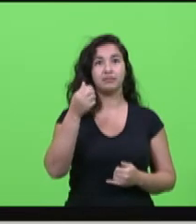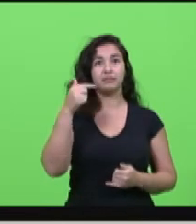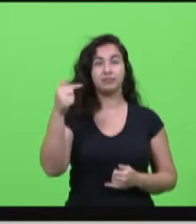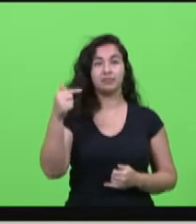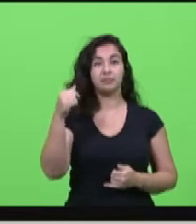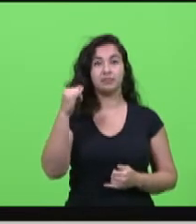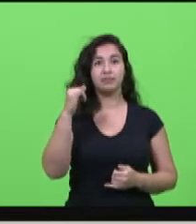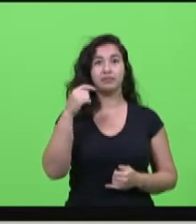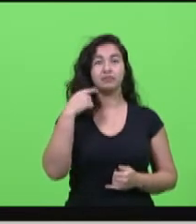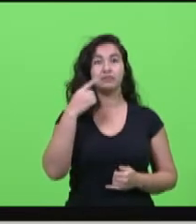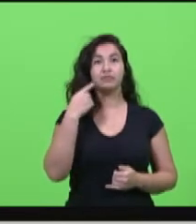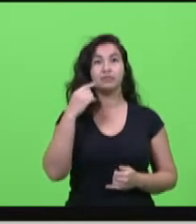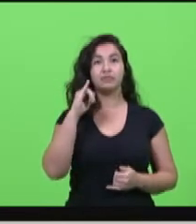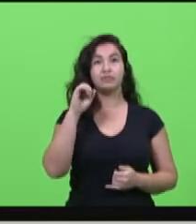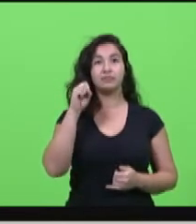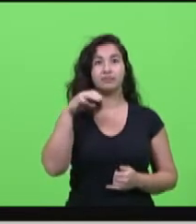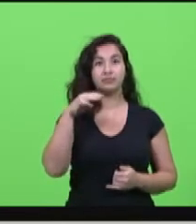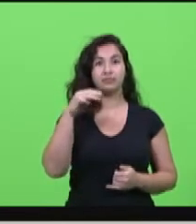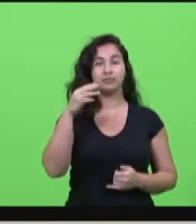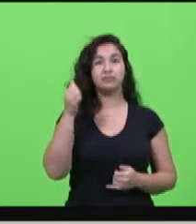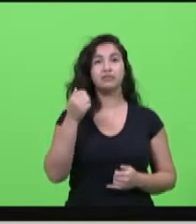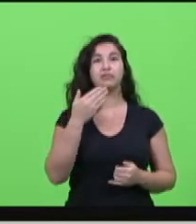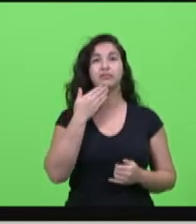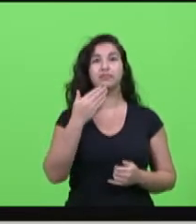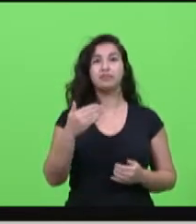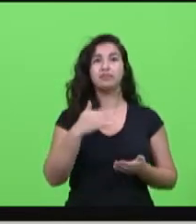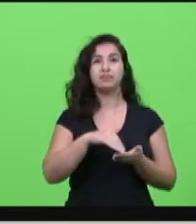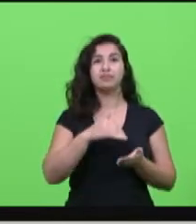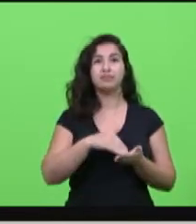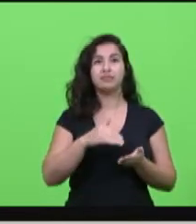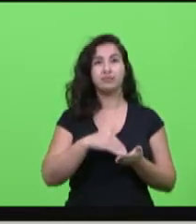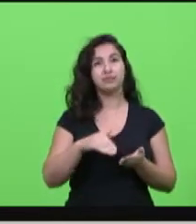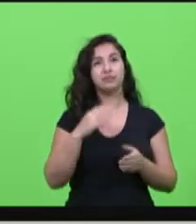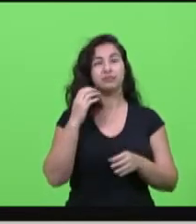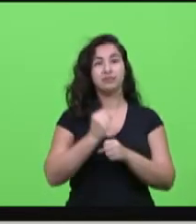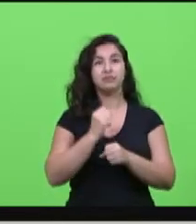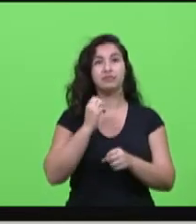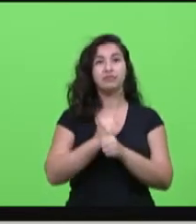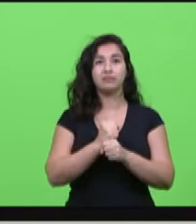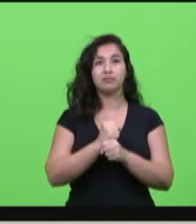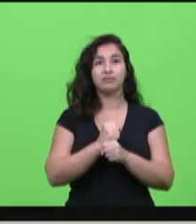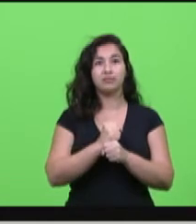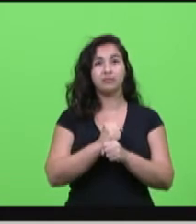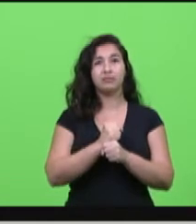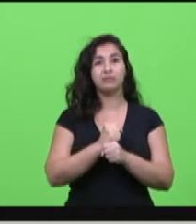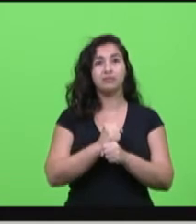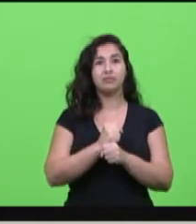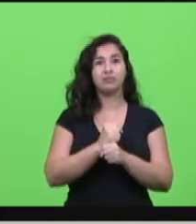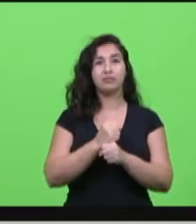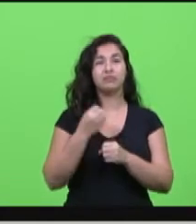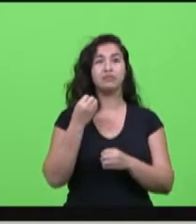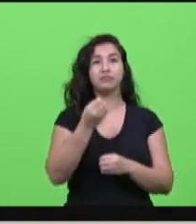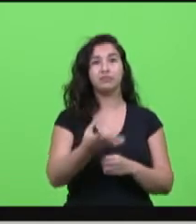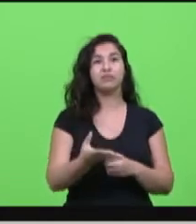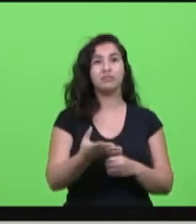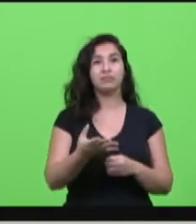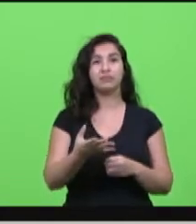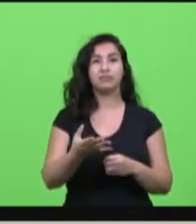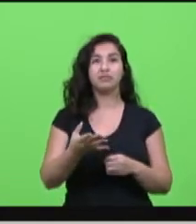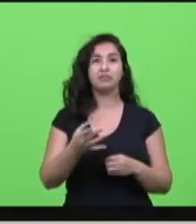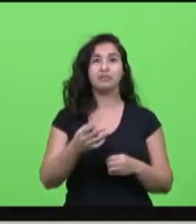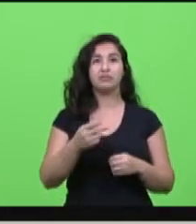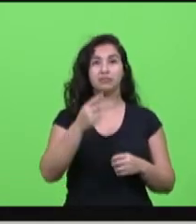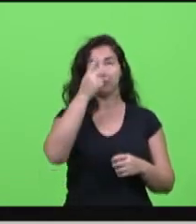dos Santos, solicita ao secretário da Fazenda informações acerca de providências adotadas para contemplar a situação dos portadores de